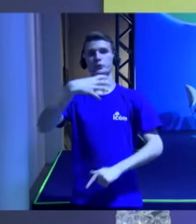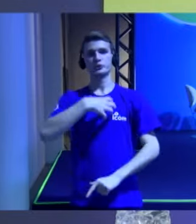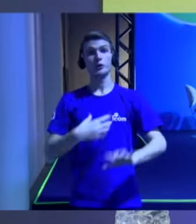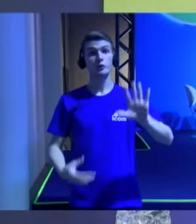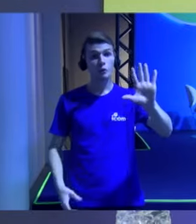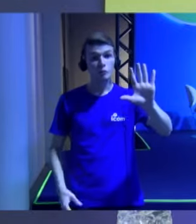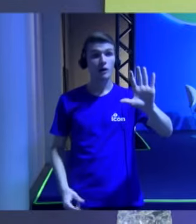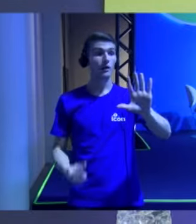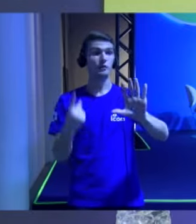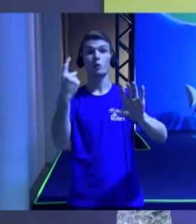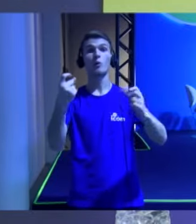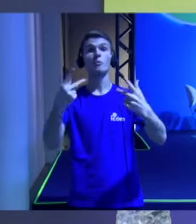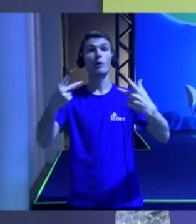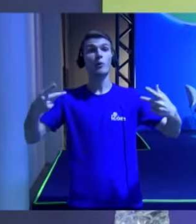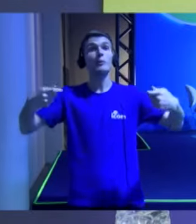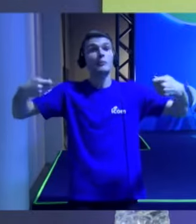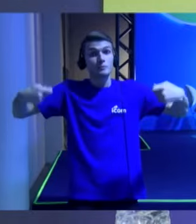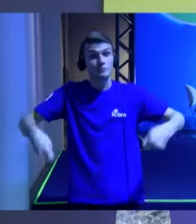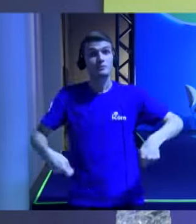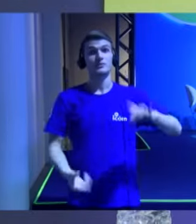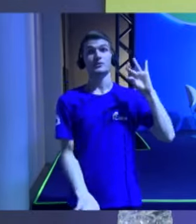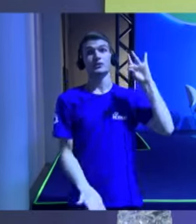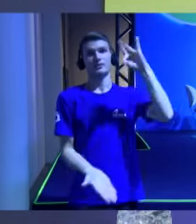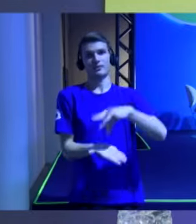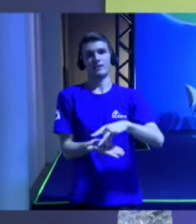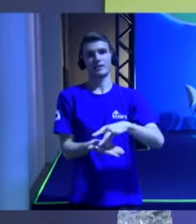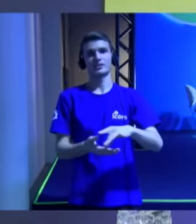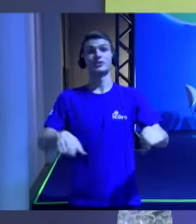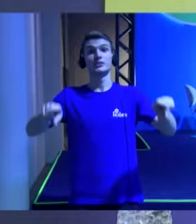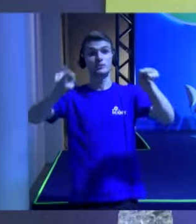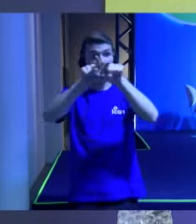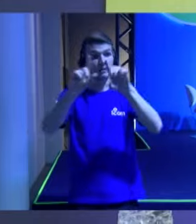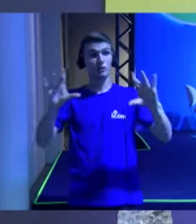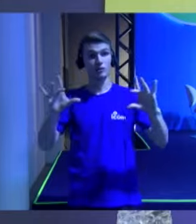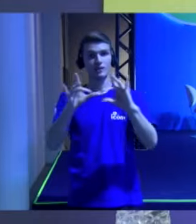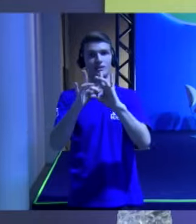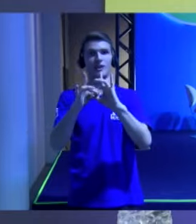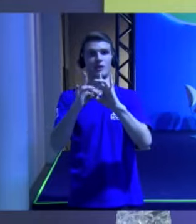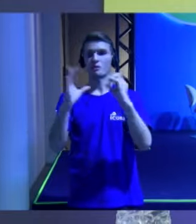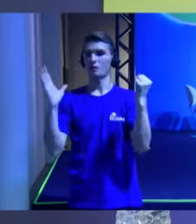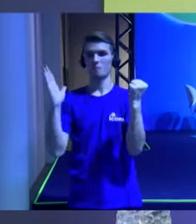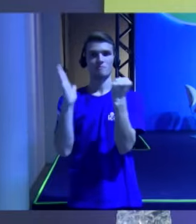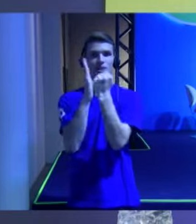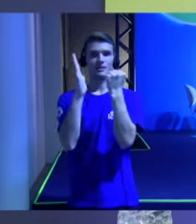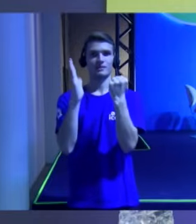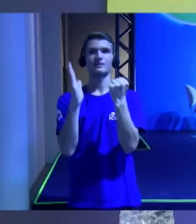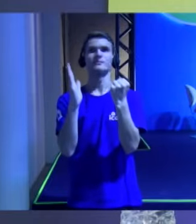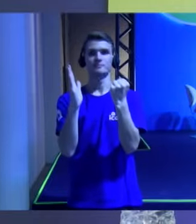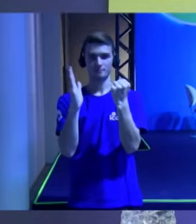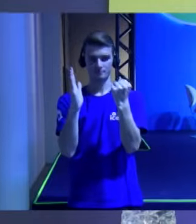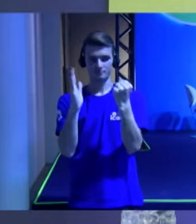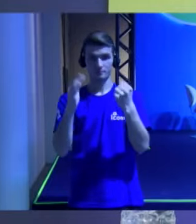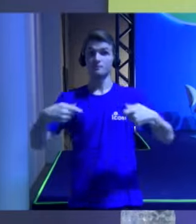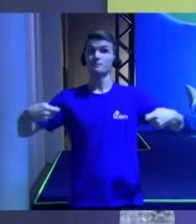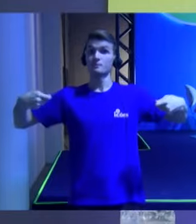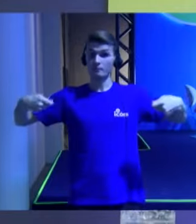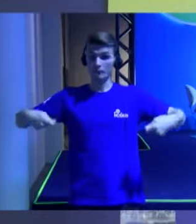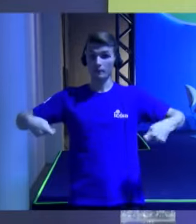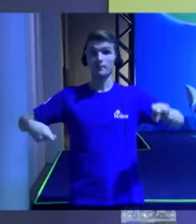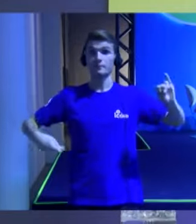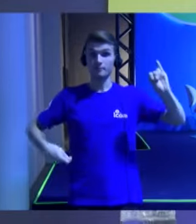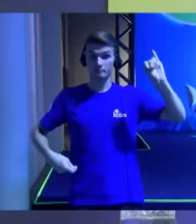ponto que precisa ser verdade. Precisa estar conectado com o que a marca é, com o que a marca quer falar. Precisa ser relevante,